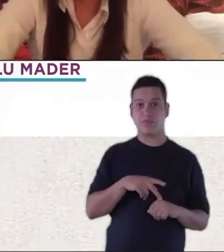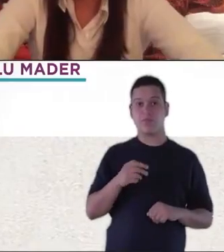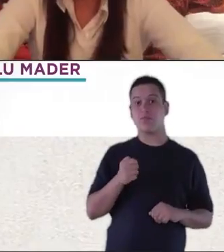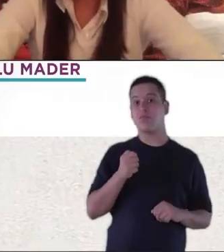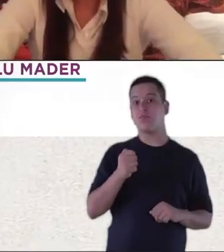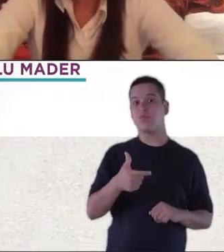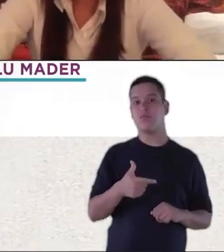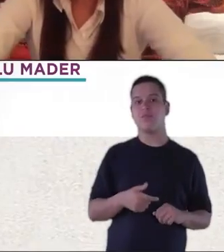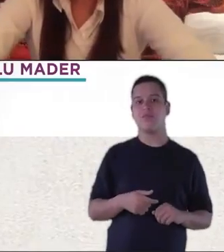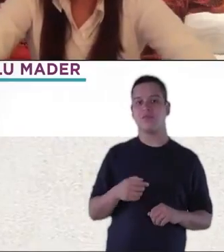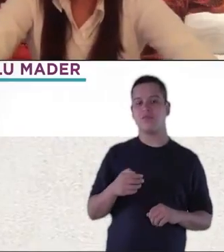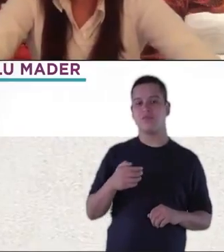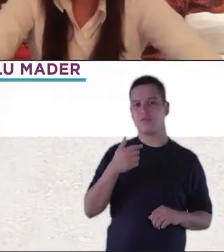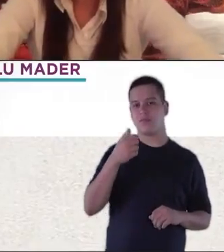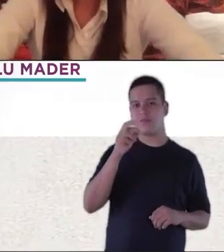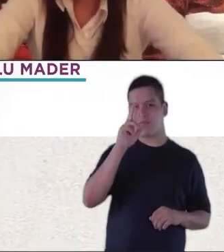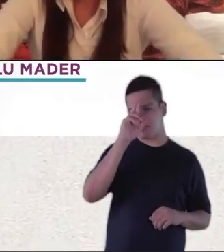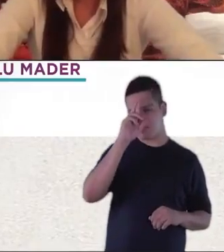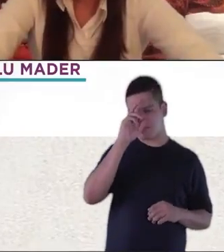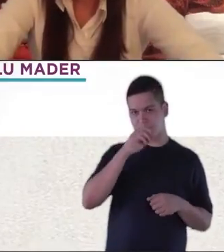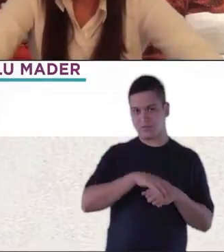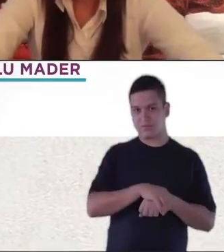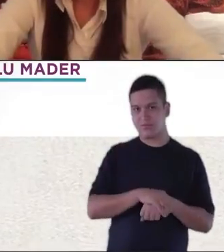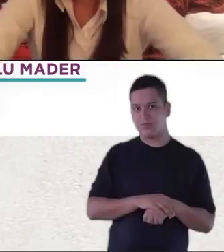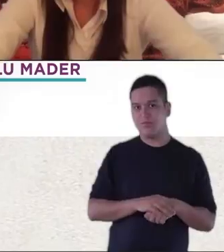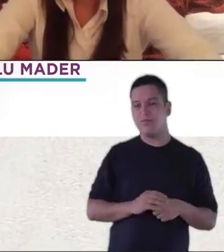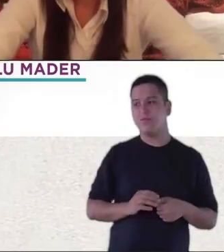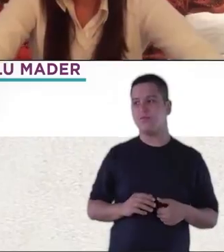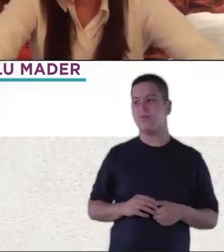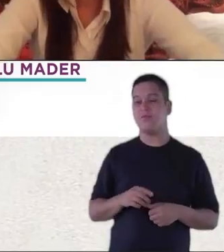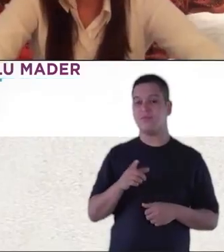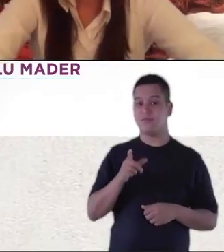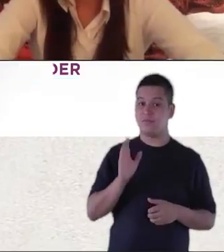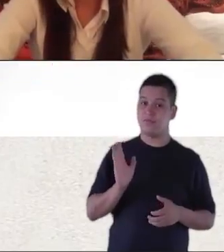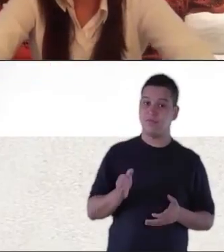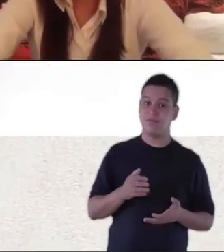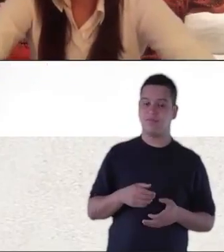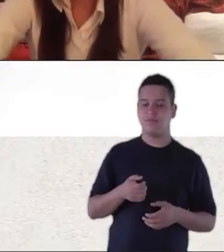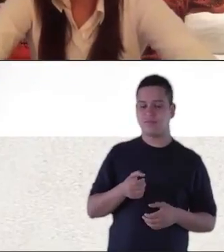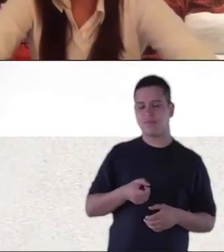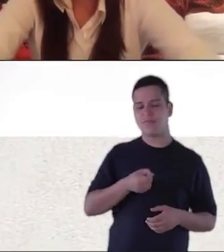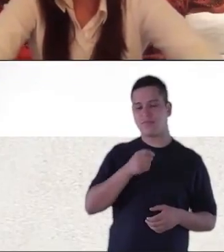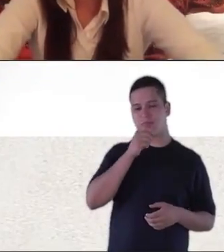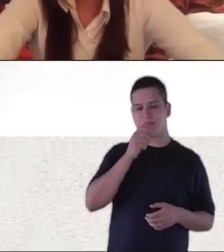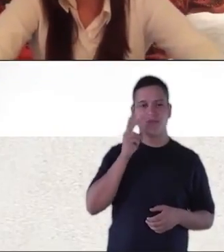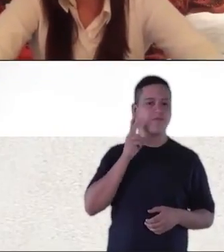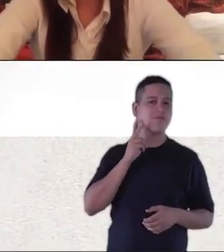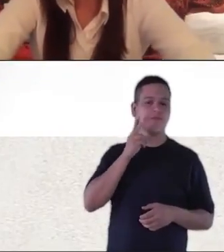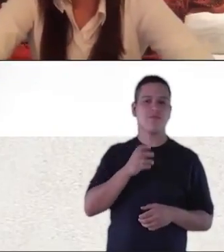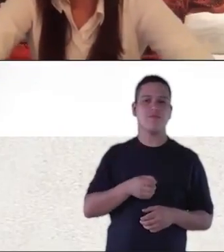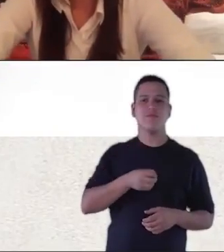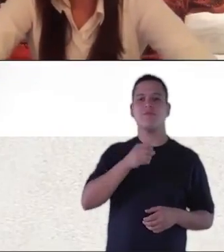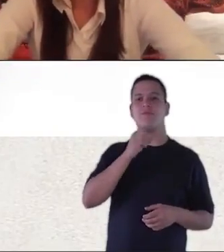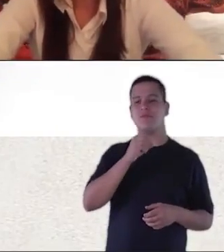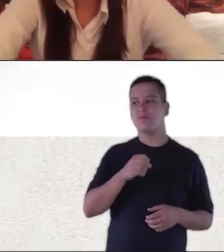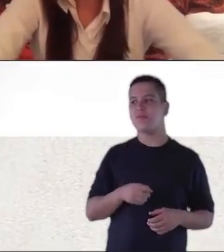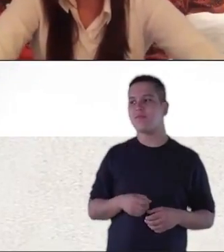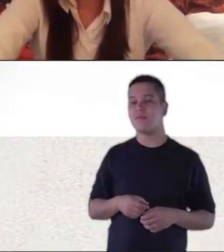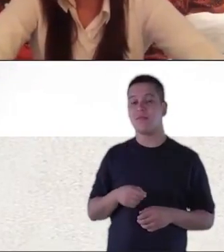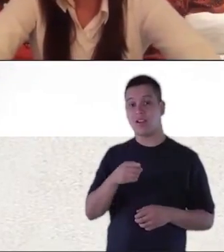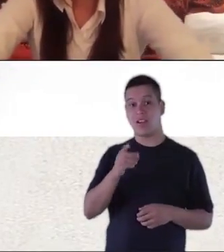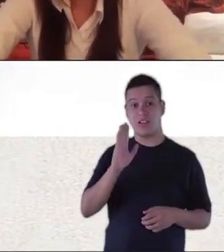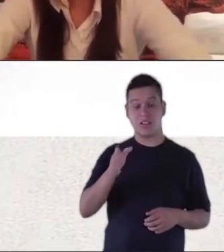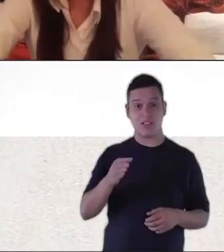Graci. Graça já deve estar degustando um vinho ali, né? Tranquilamente. Desagradável, né? Não, mas ele está de quarentena, 14 dias dentro de